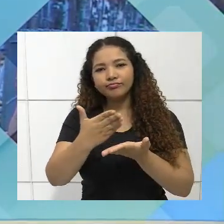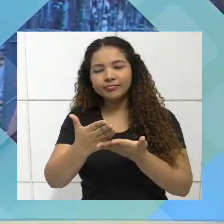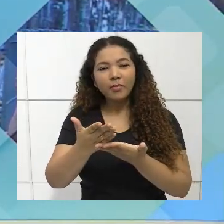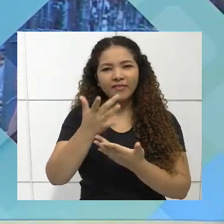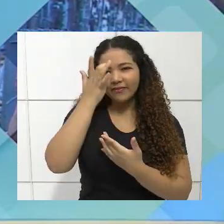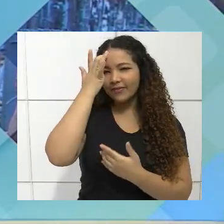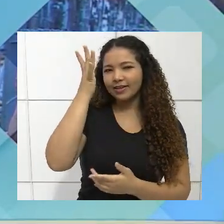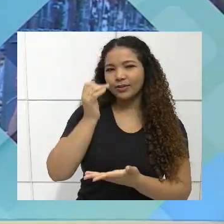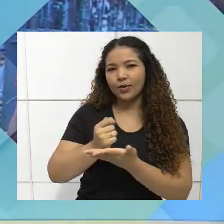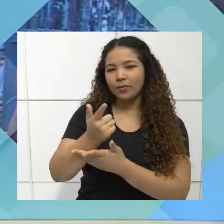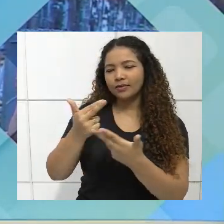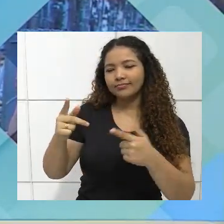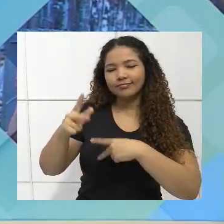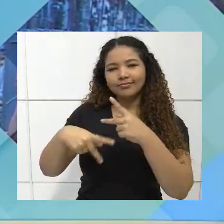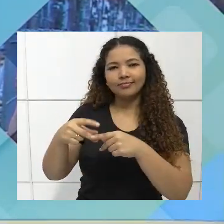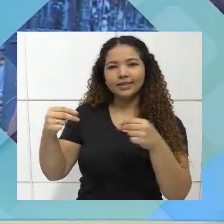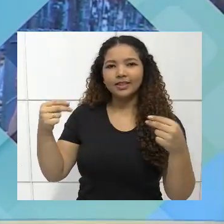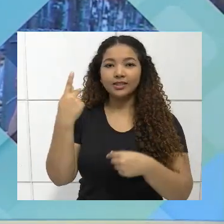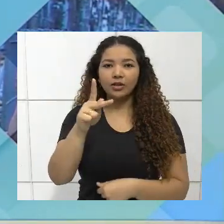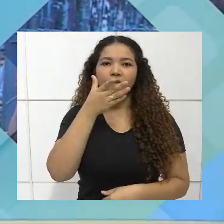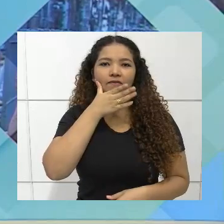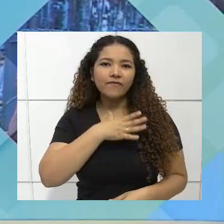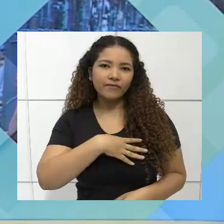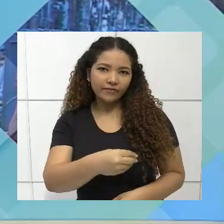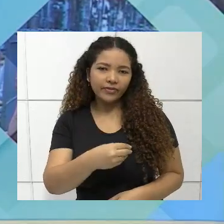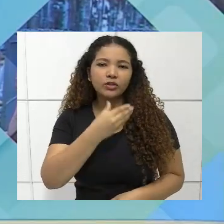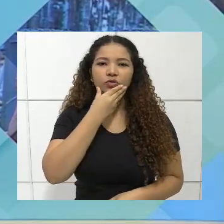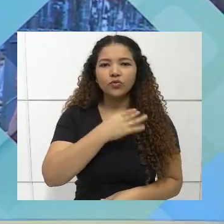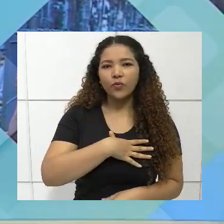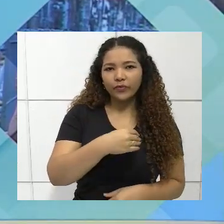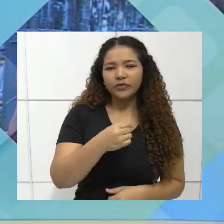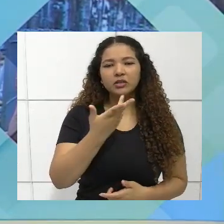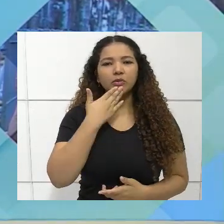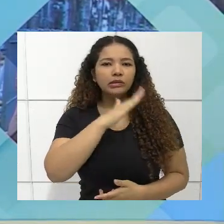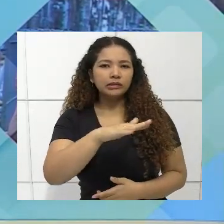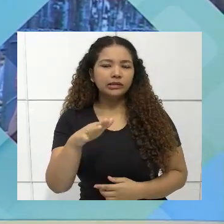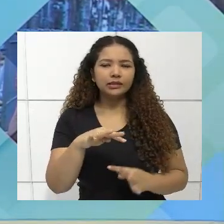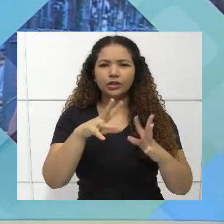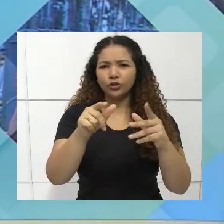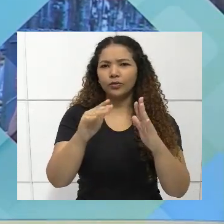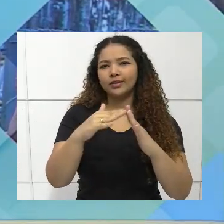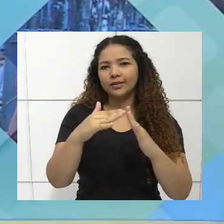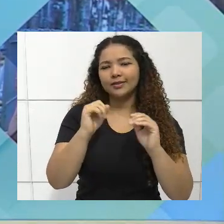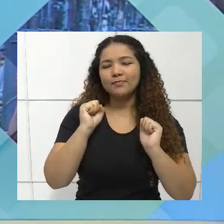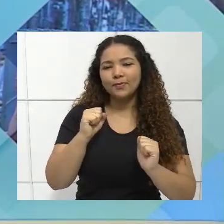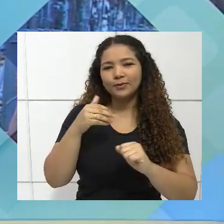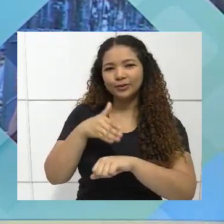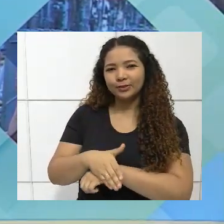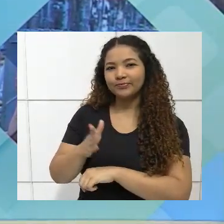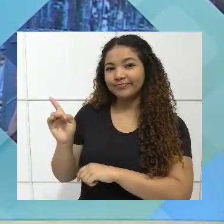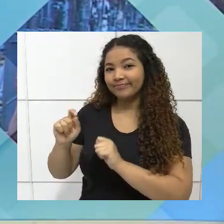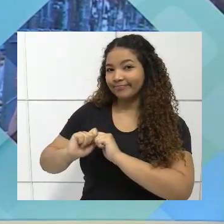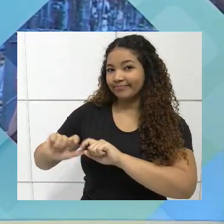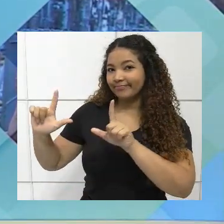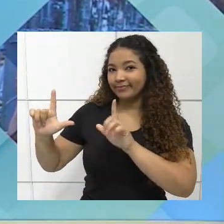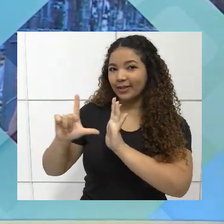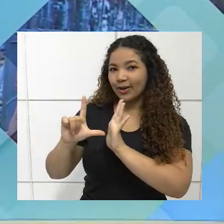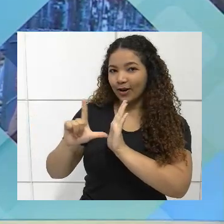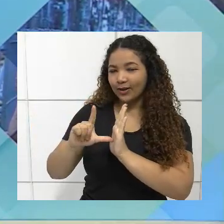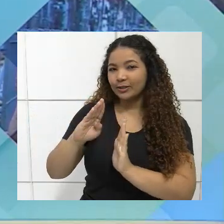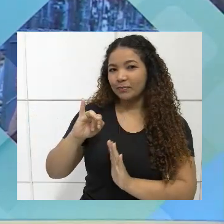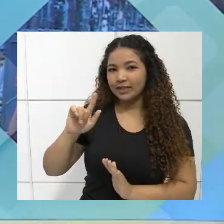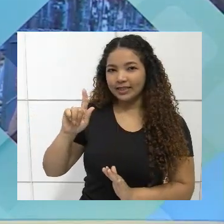aquele presente para o seu filho, para a sua filha, para a criança da sua casa, aquela que traz a alegria. Passe lá, hein? Leve alegria para dentro da tua